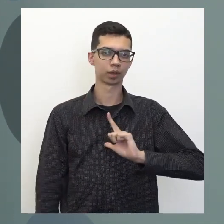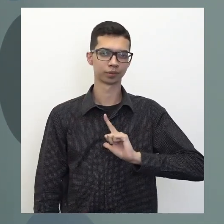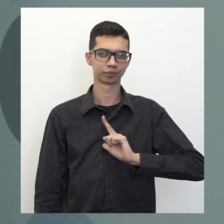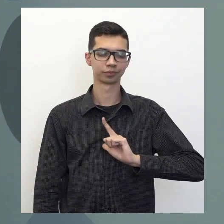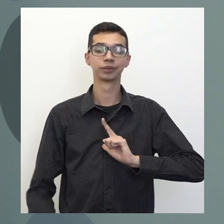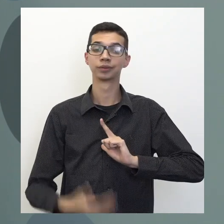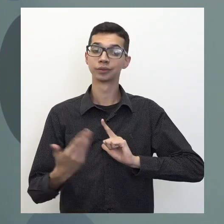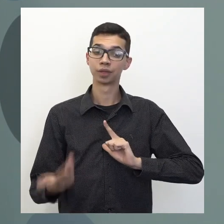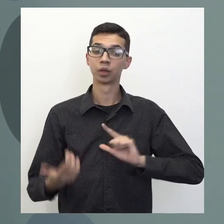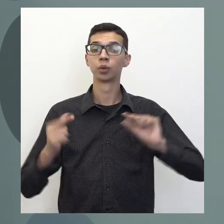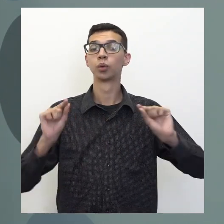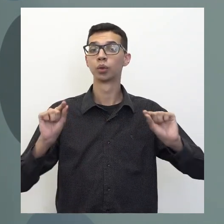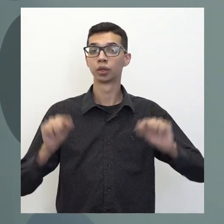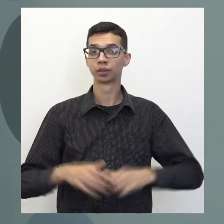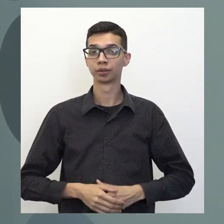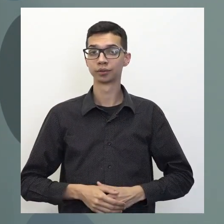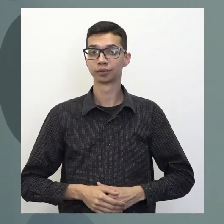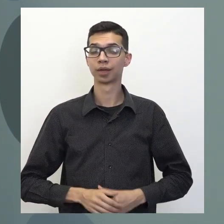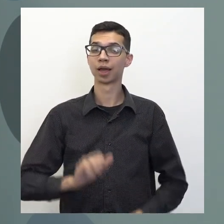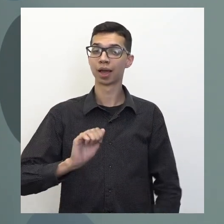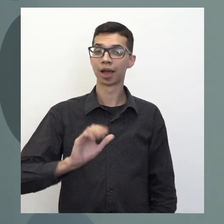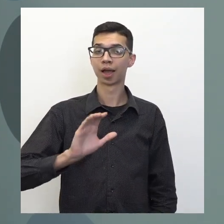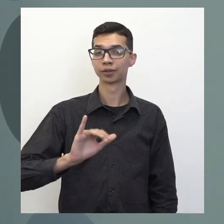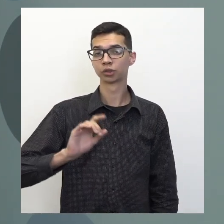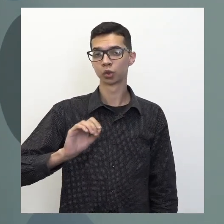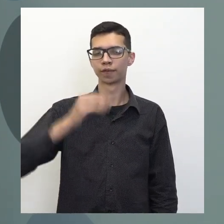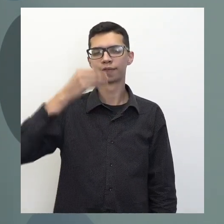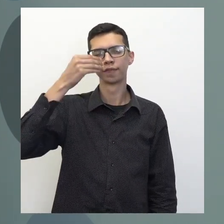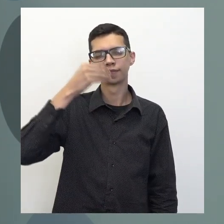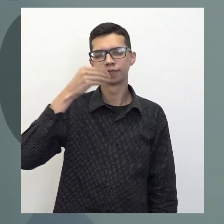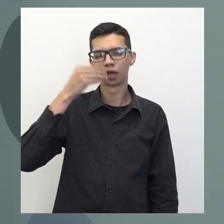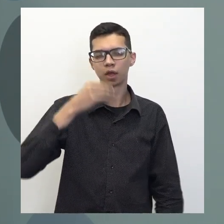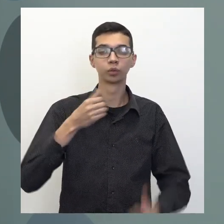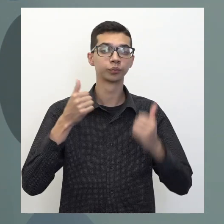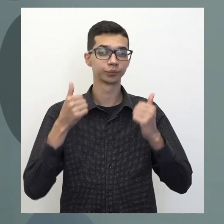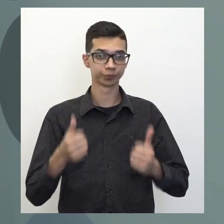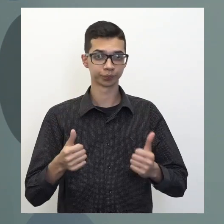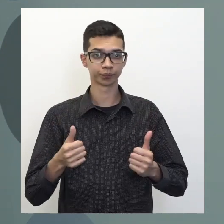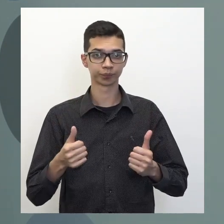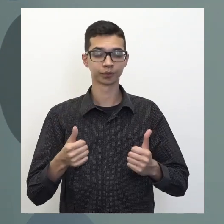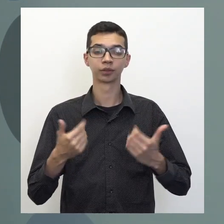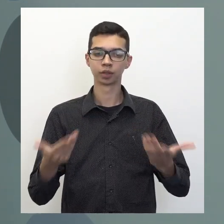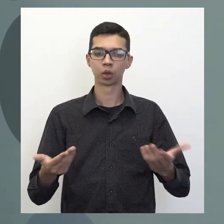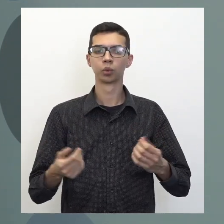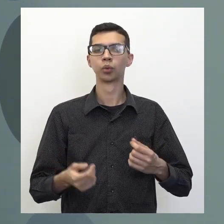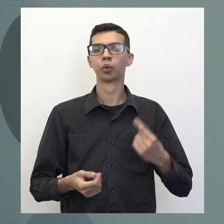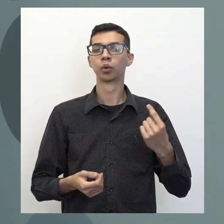pH, melhor, ele vai ser um ácido mais fraco. Tudo bem, pessoal? Então, esse aqui vai ser o mais forte,